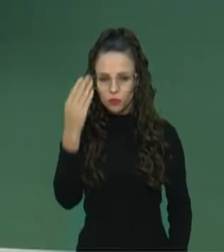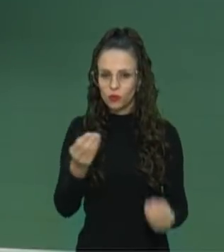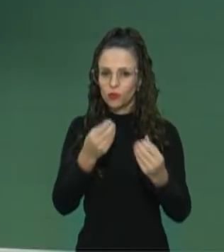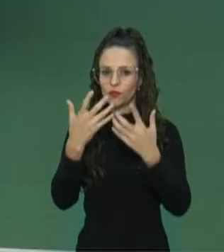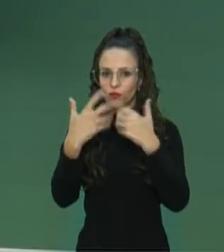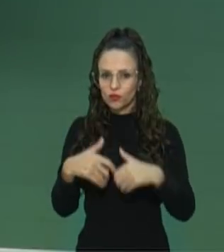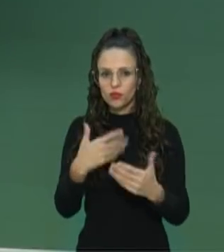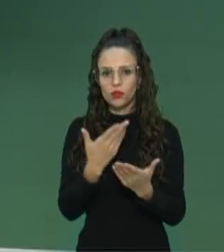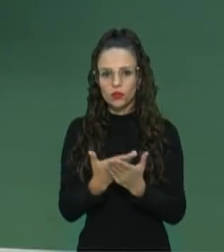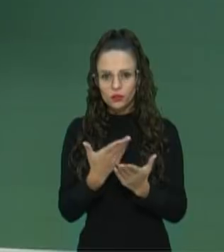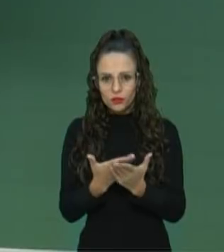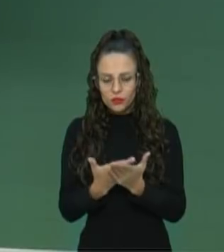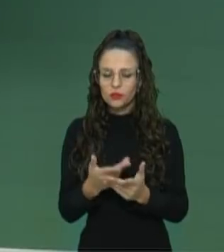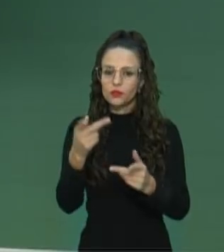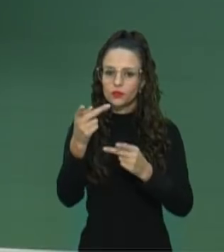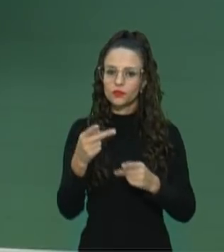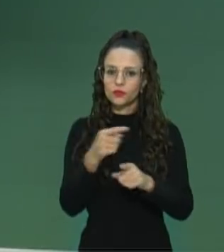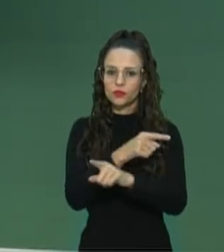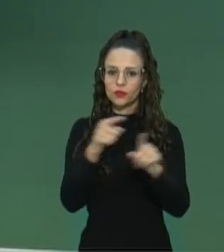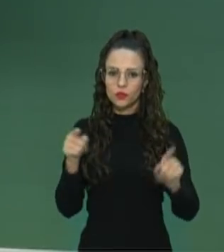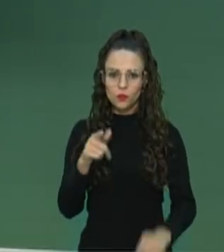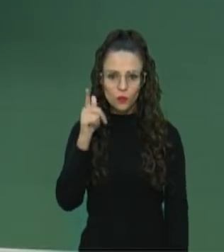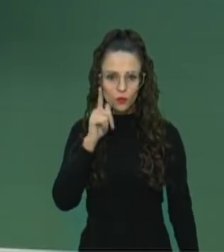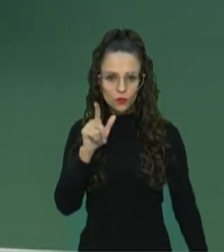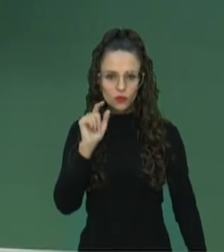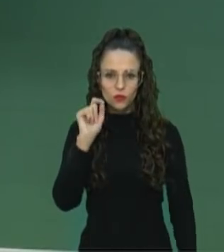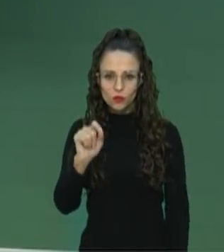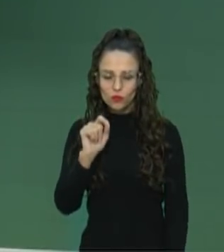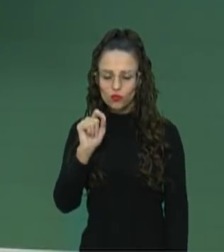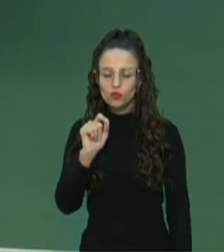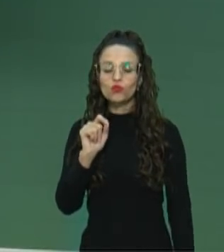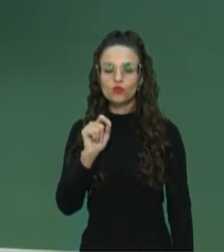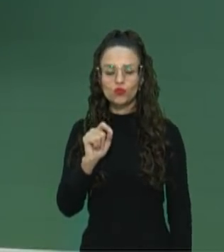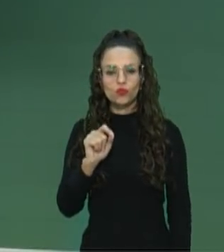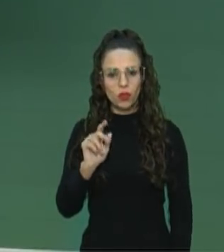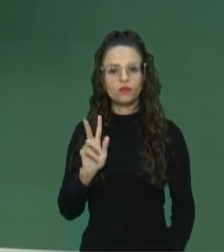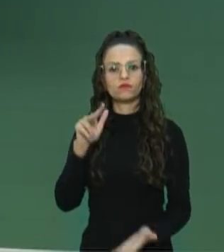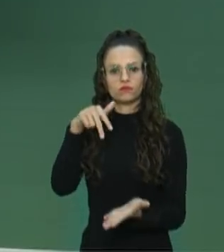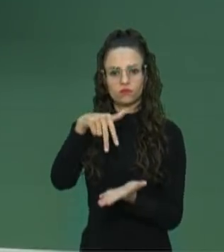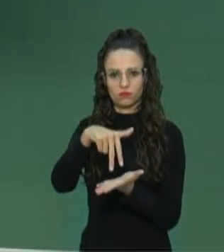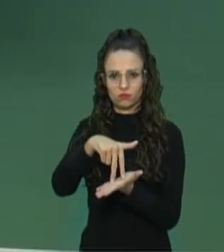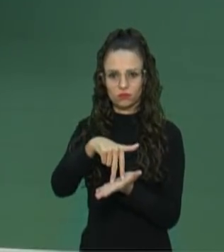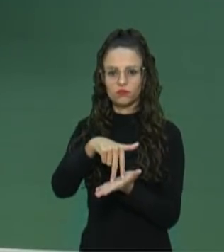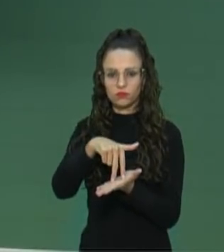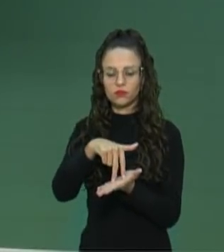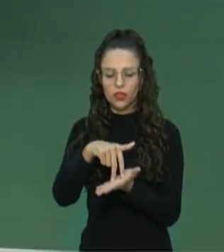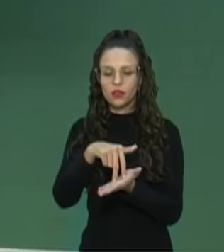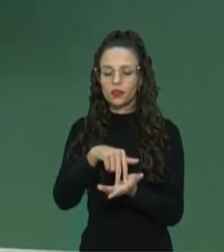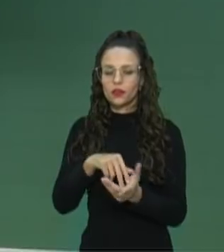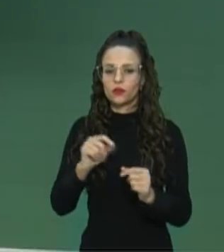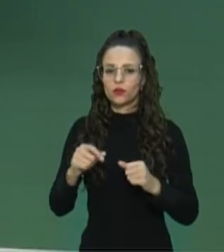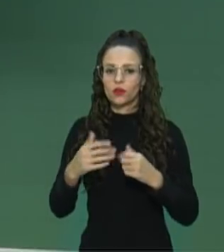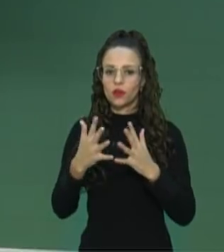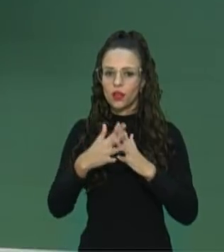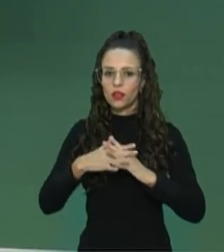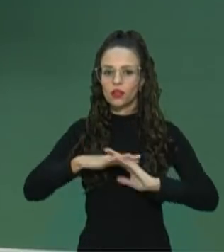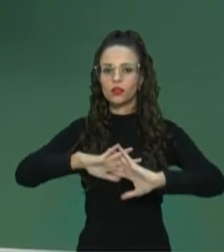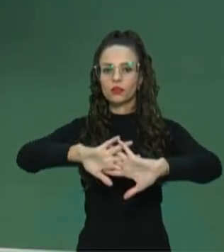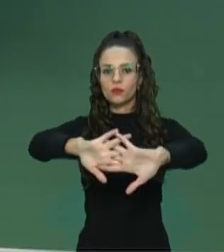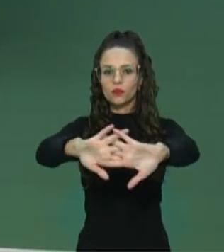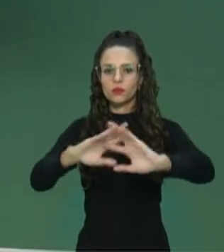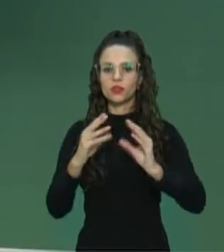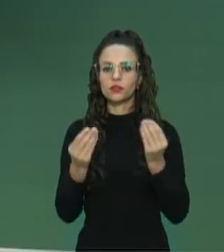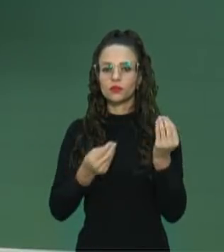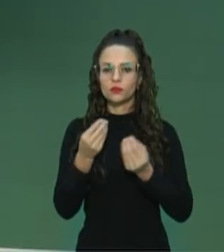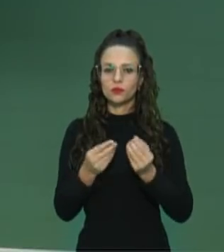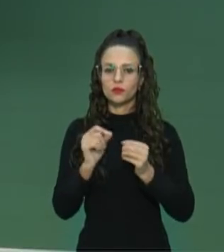nossas aulas, né? Então, já convido aqueles que podem, aqueles que conseguem, afasta os móveis, fica em pé, é importante, fica em pé. Vamos fazer aquele alongamento, trabalharmos,